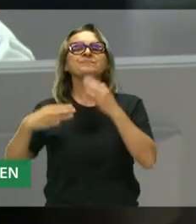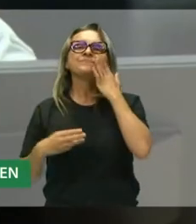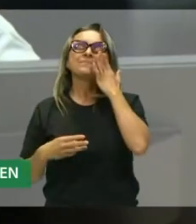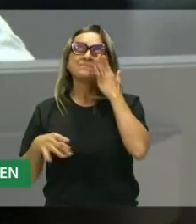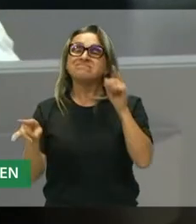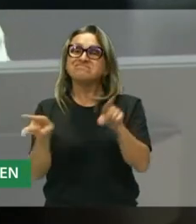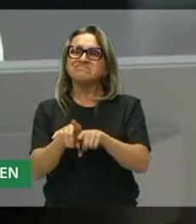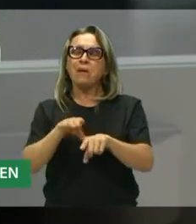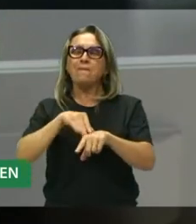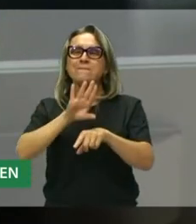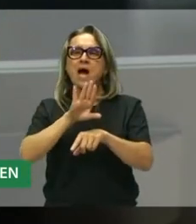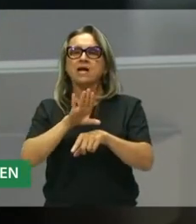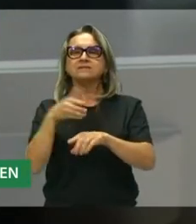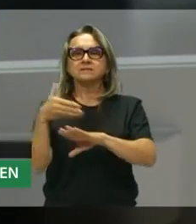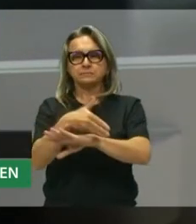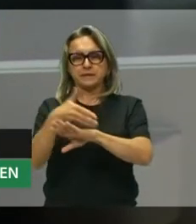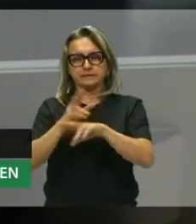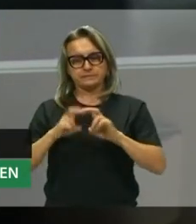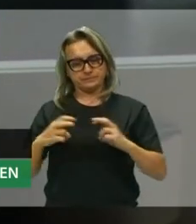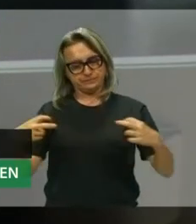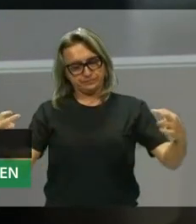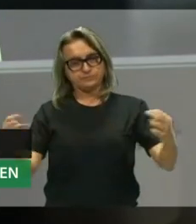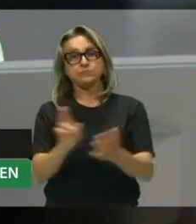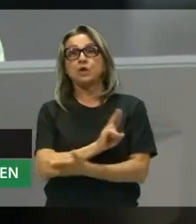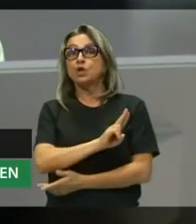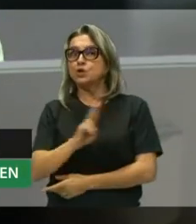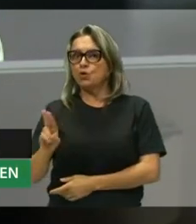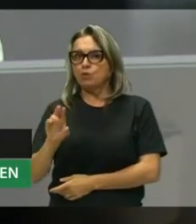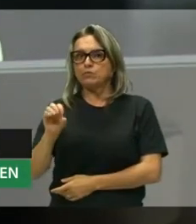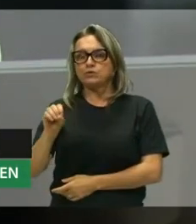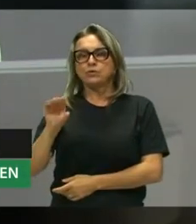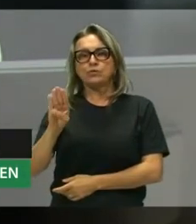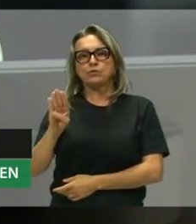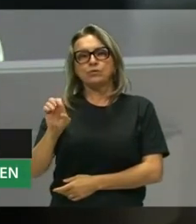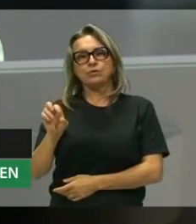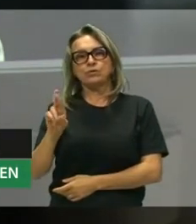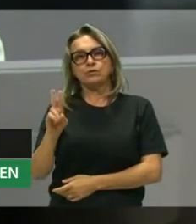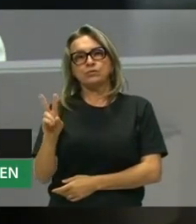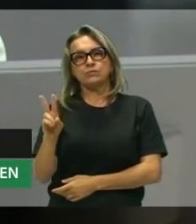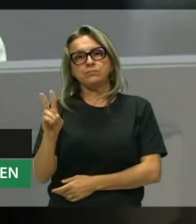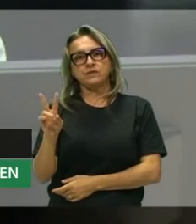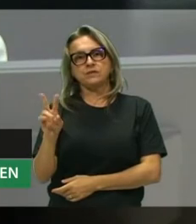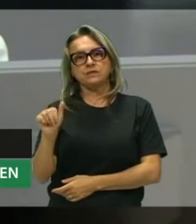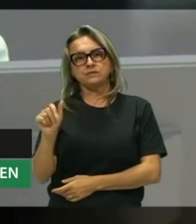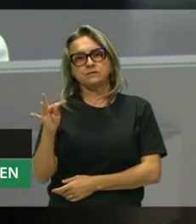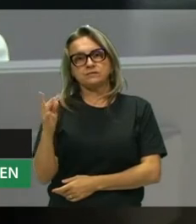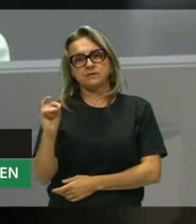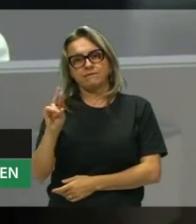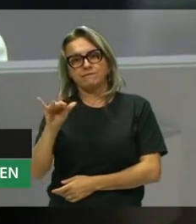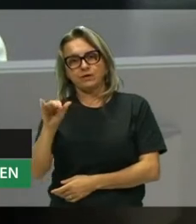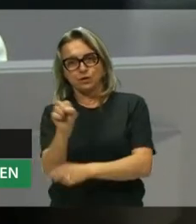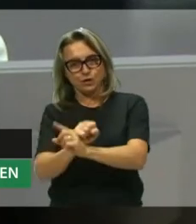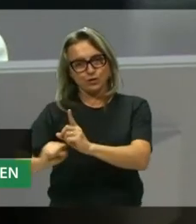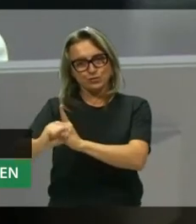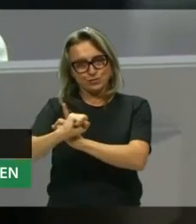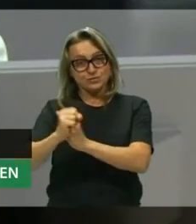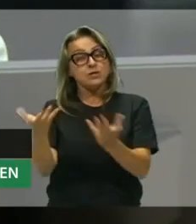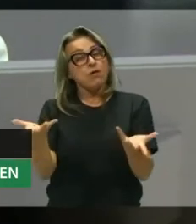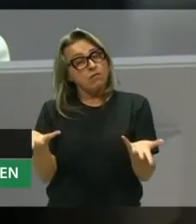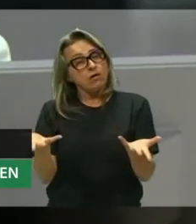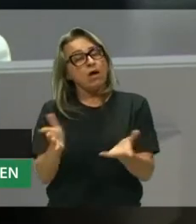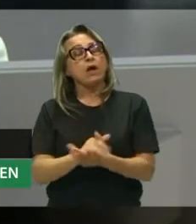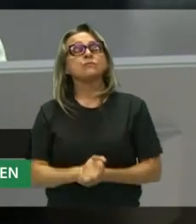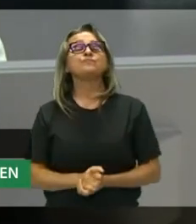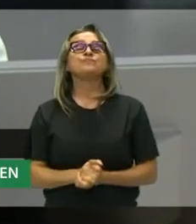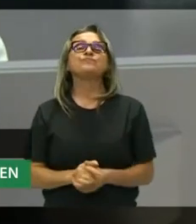mesa. Em nome do Observatório Social, eu queria também parabenizar a irmã por se fazer presente.